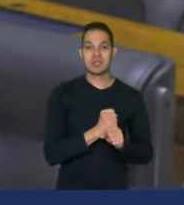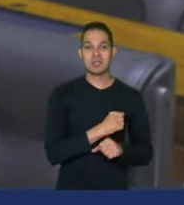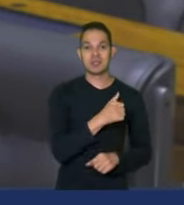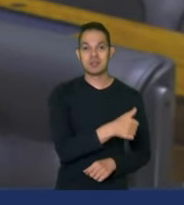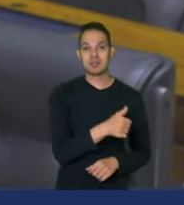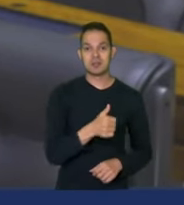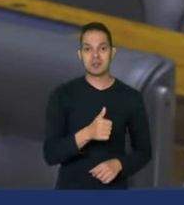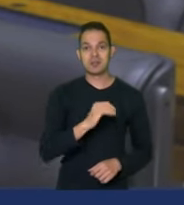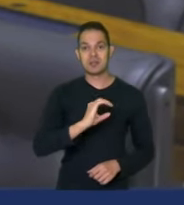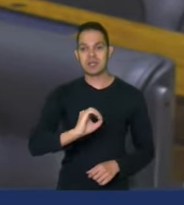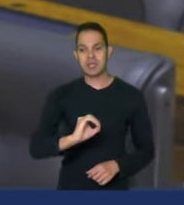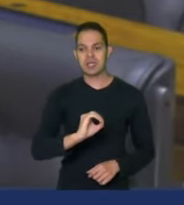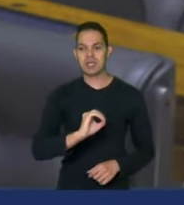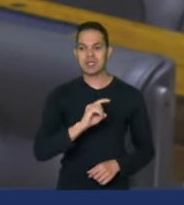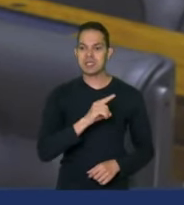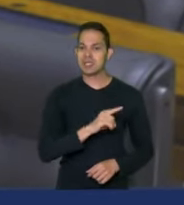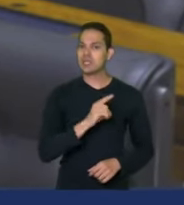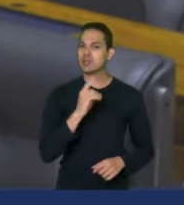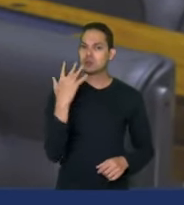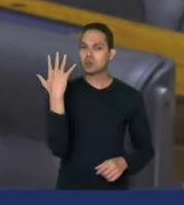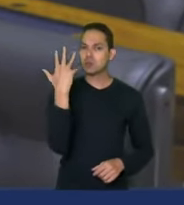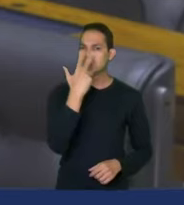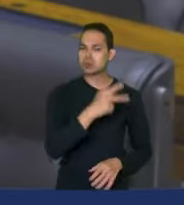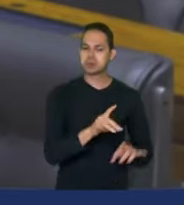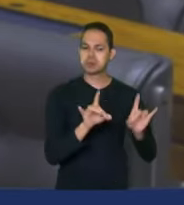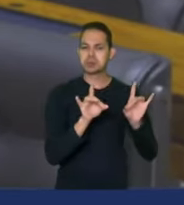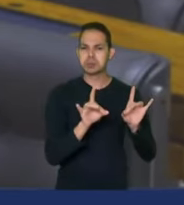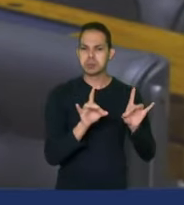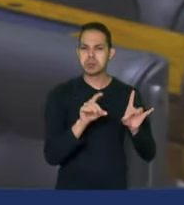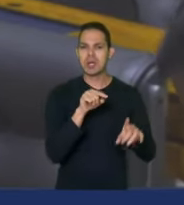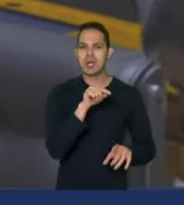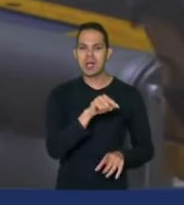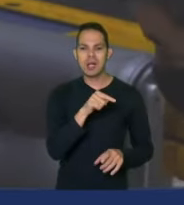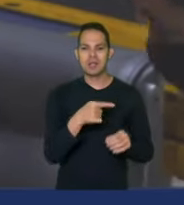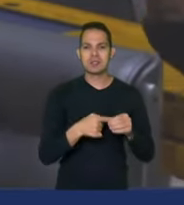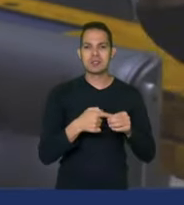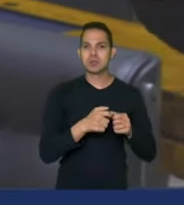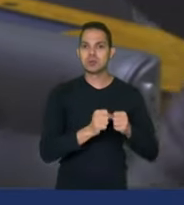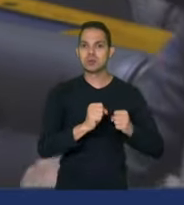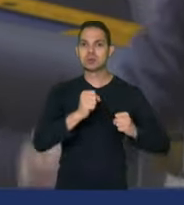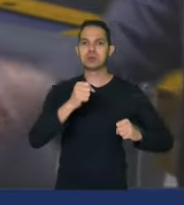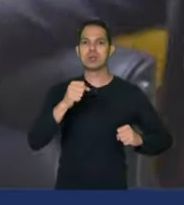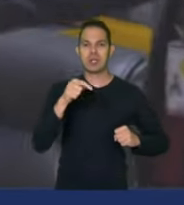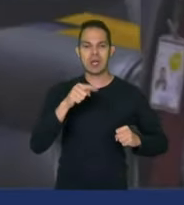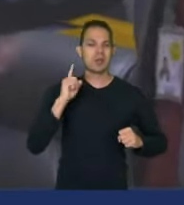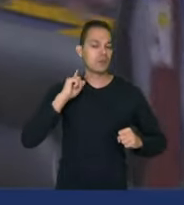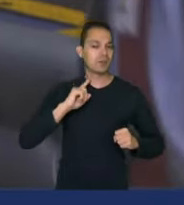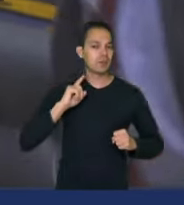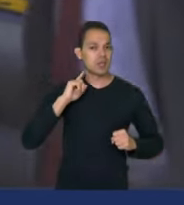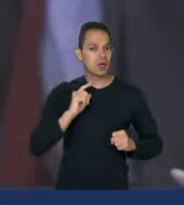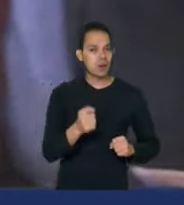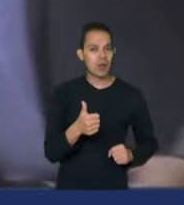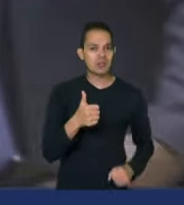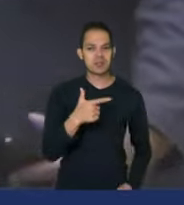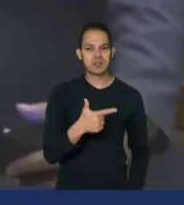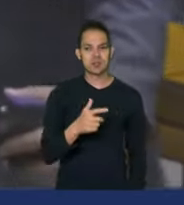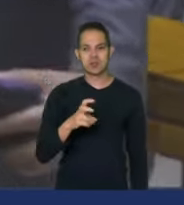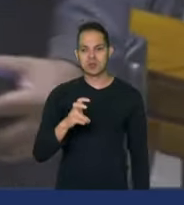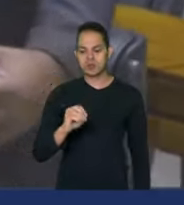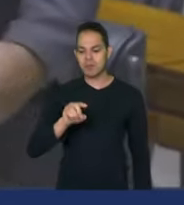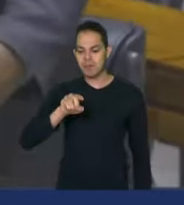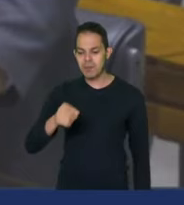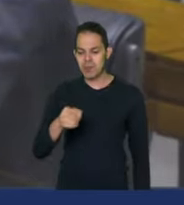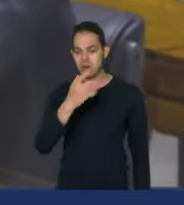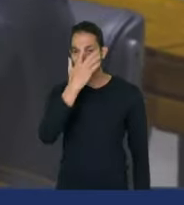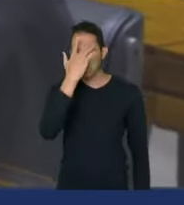nossa princesinha do Oeste. É uma cidade das maiores de Minas, hoje próximo de 250 mil habitantes. Eu tenho a